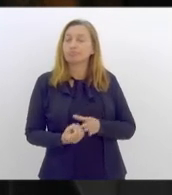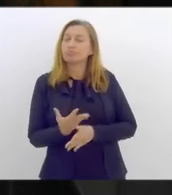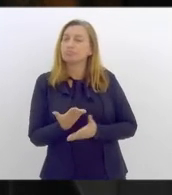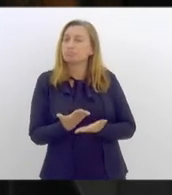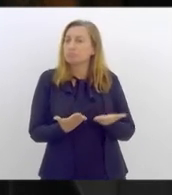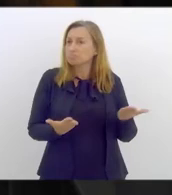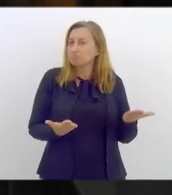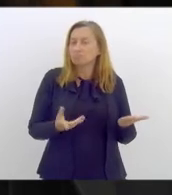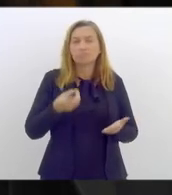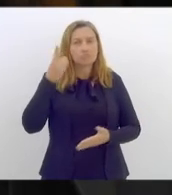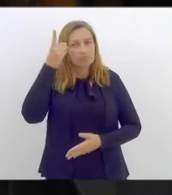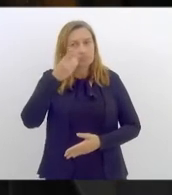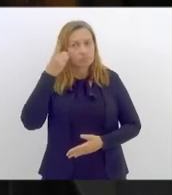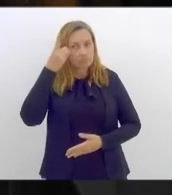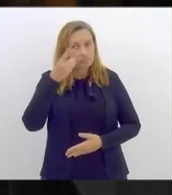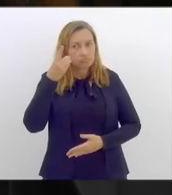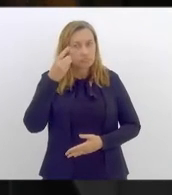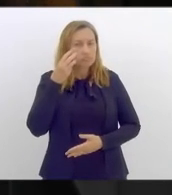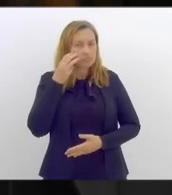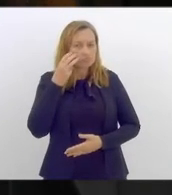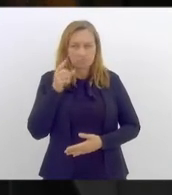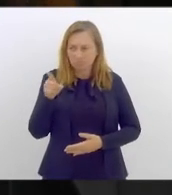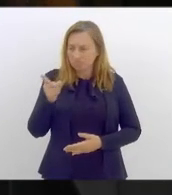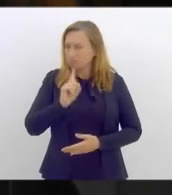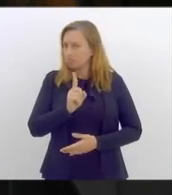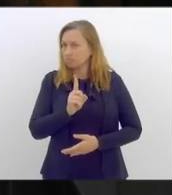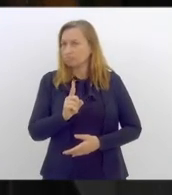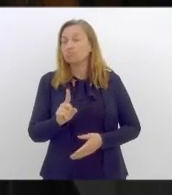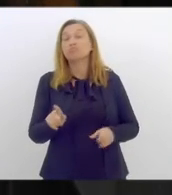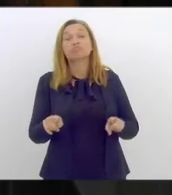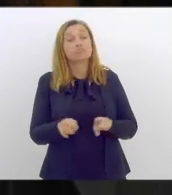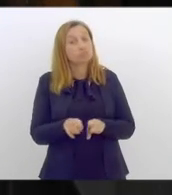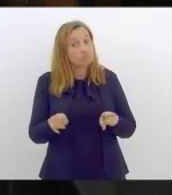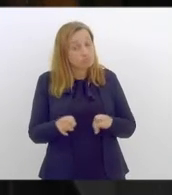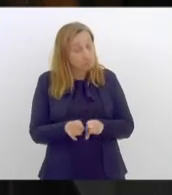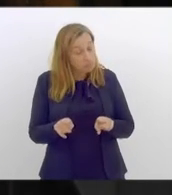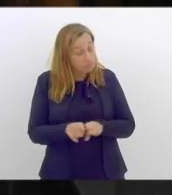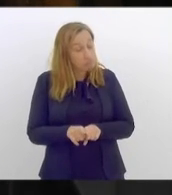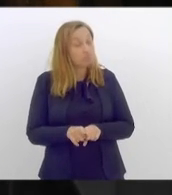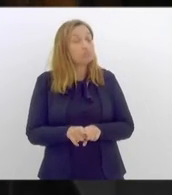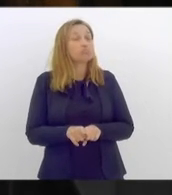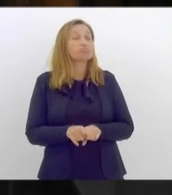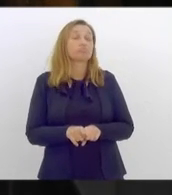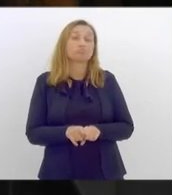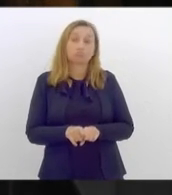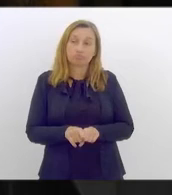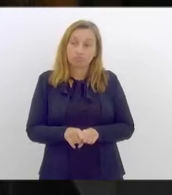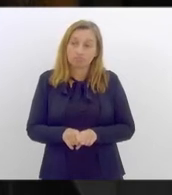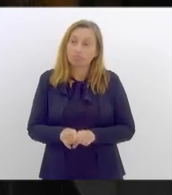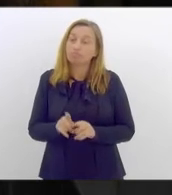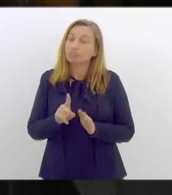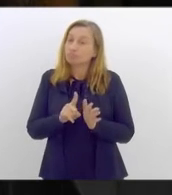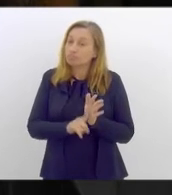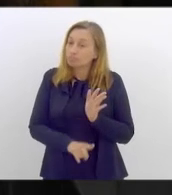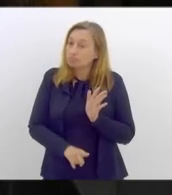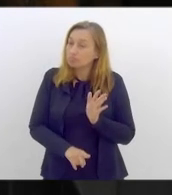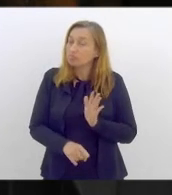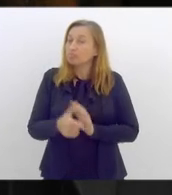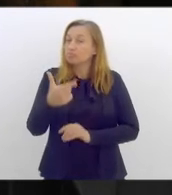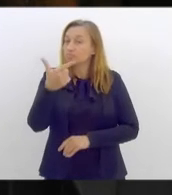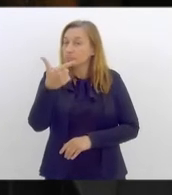valdec não só aí porque ele também ele também reduziu em